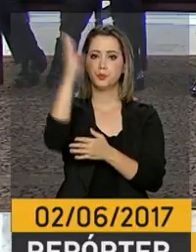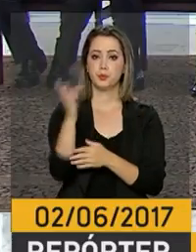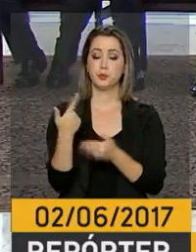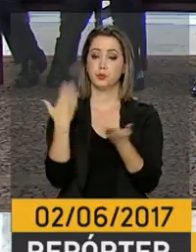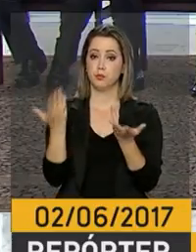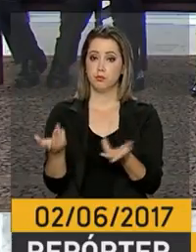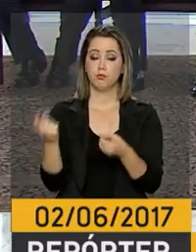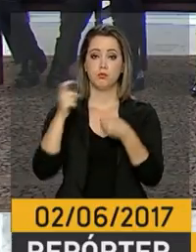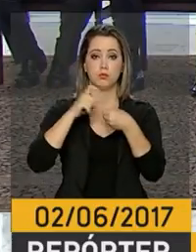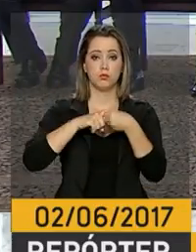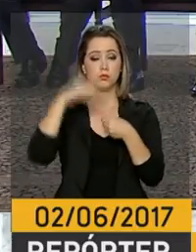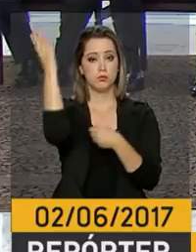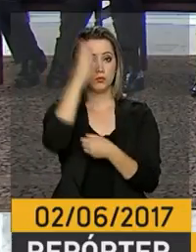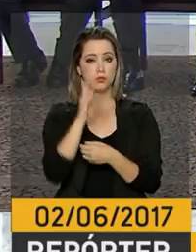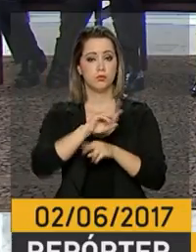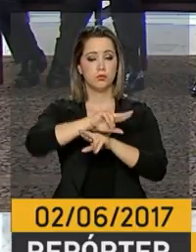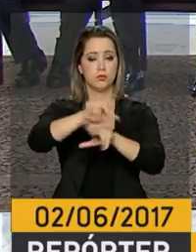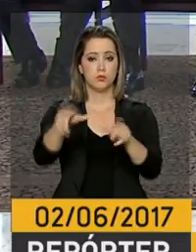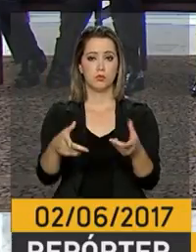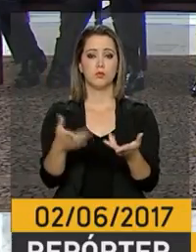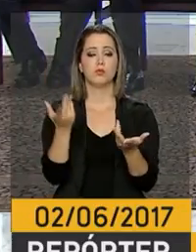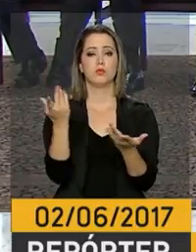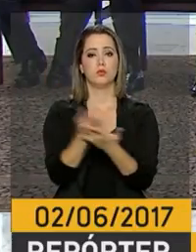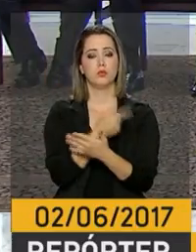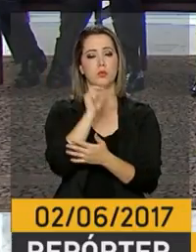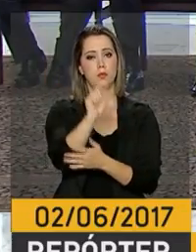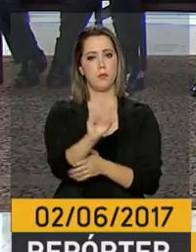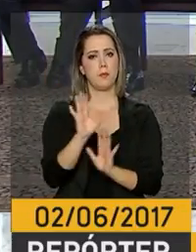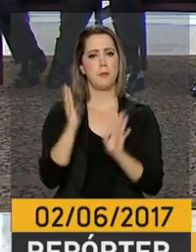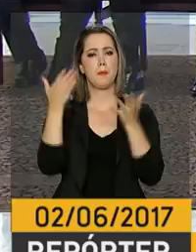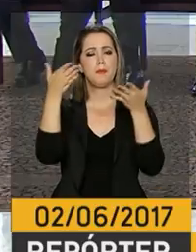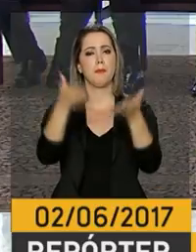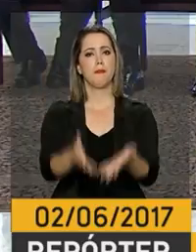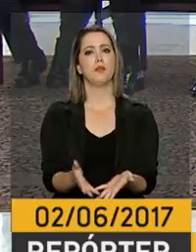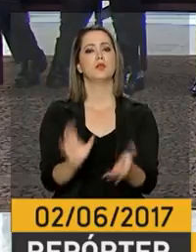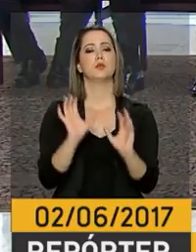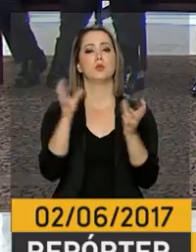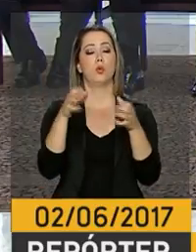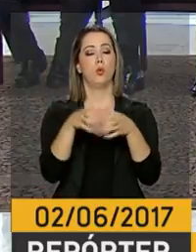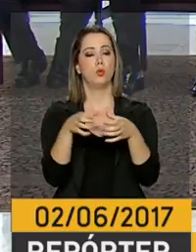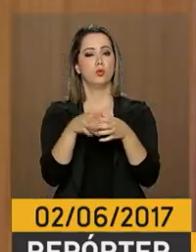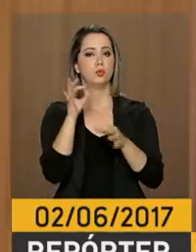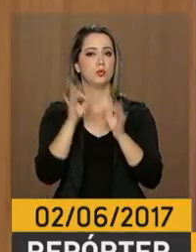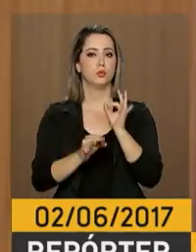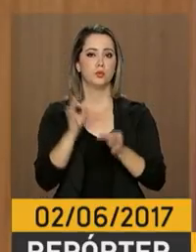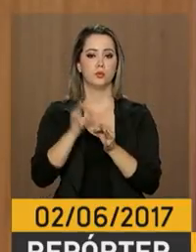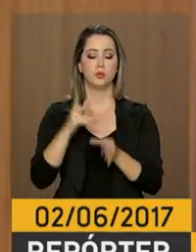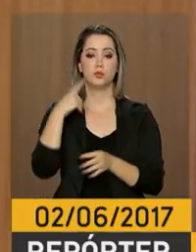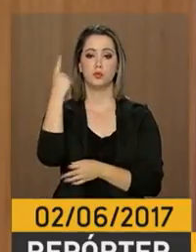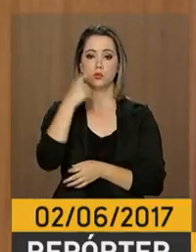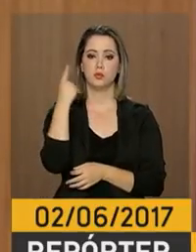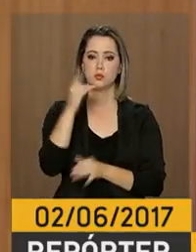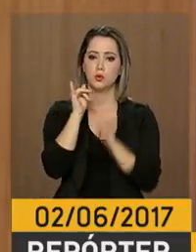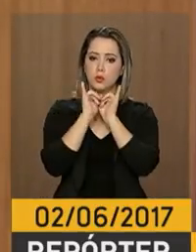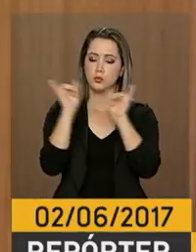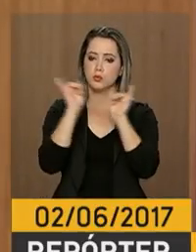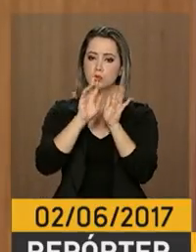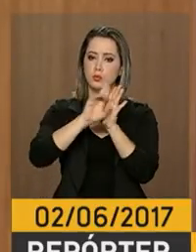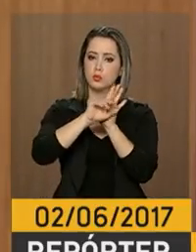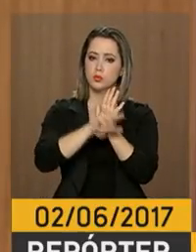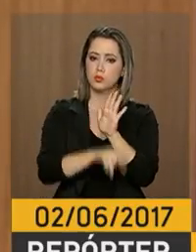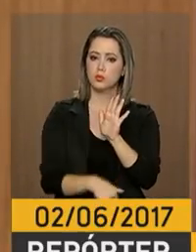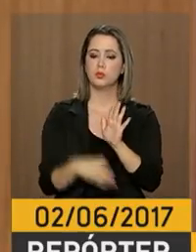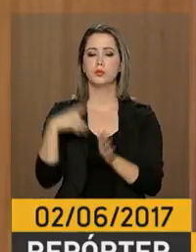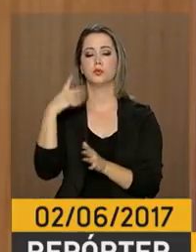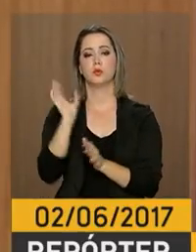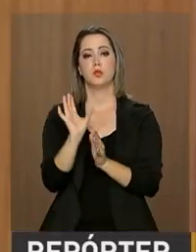retornado ao brasil em diversas ocasiões para participar de eventos com grupos de juízes e advogados tempo publicar uma série de artigos sobre